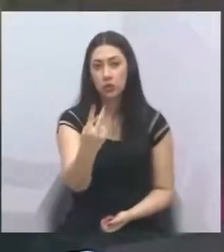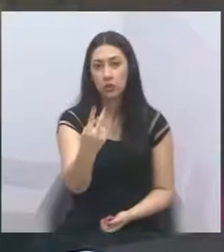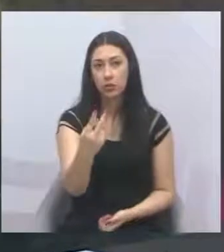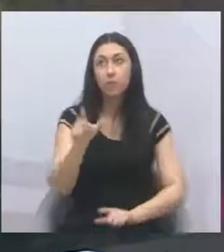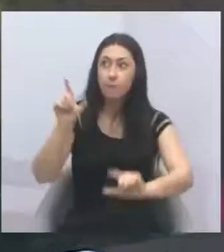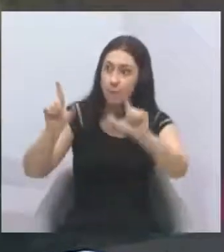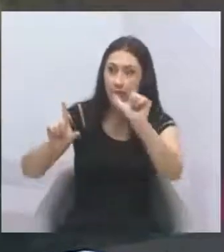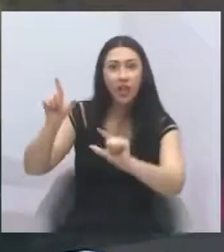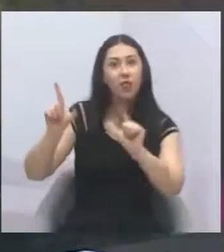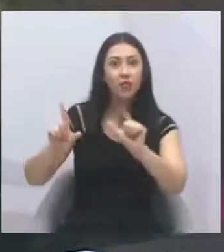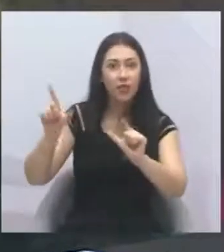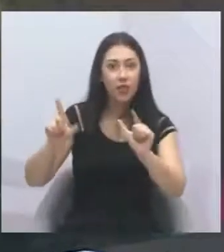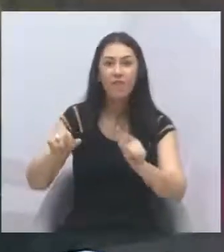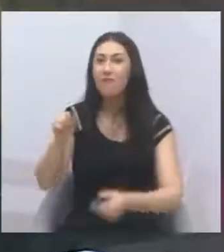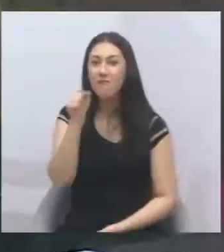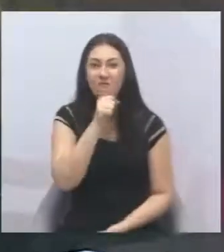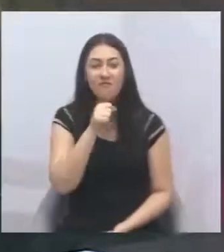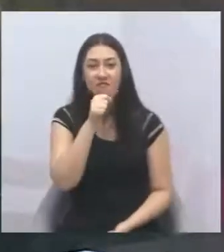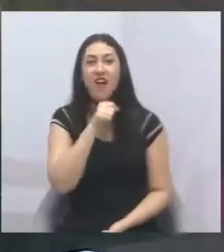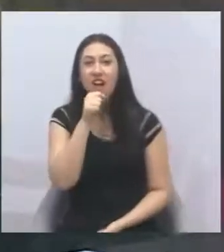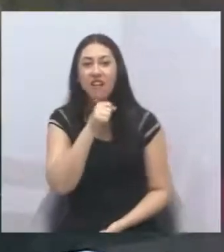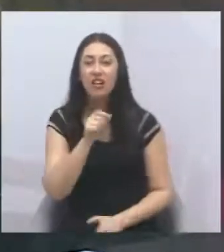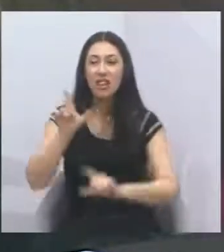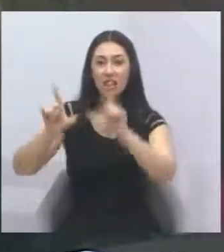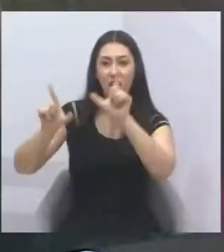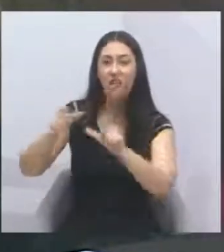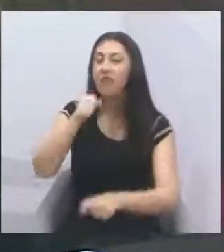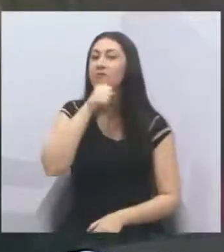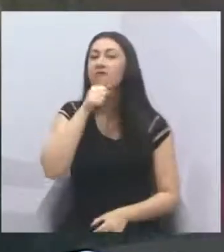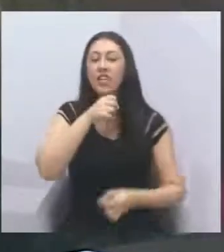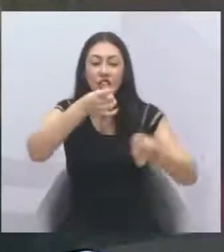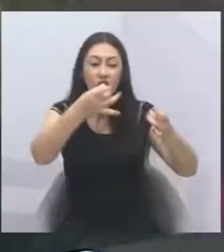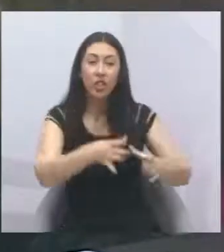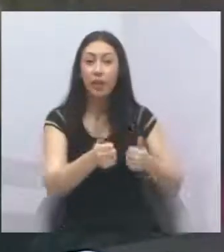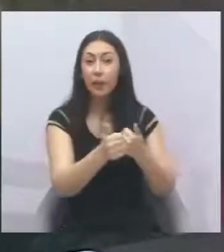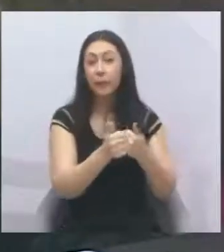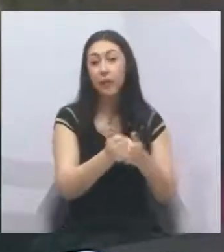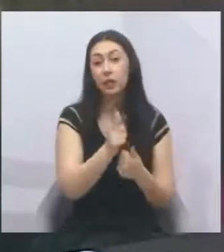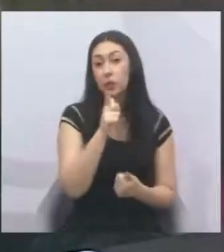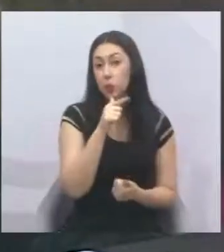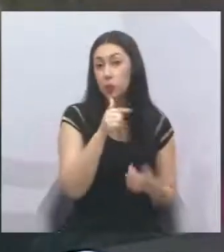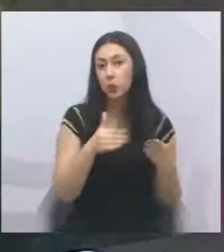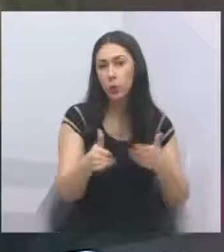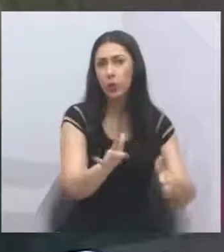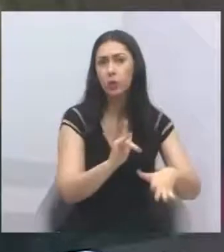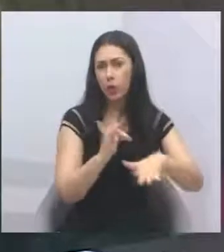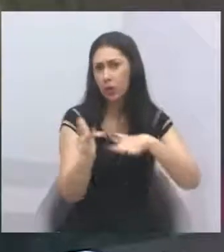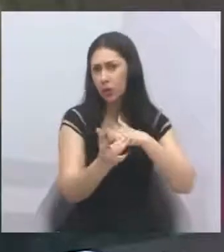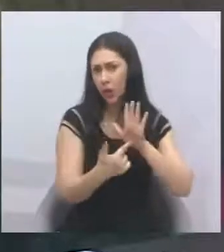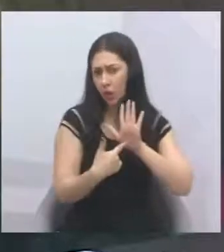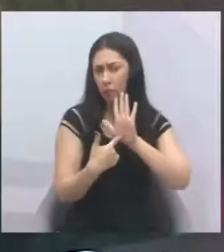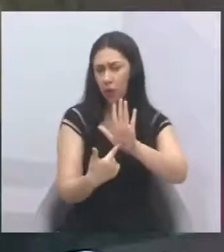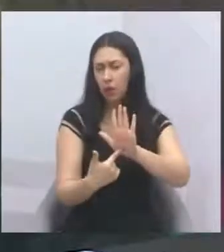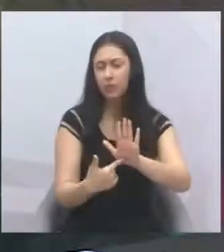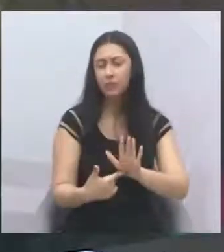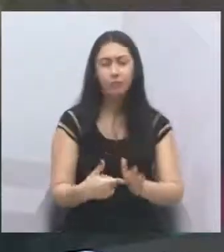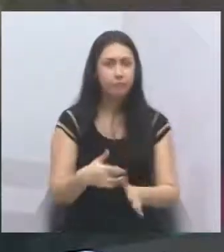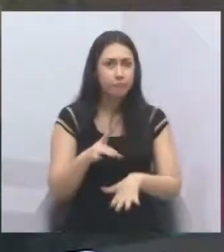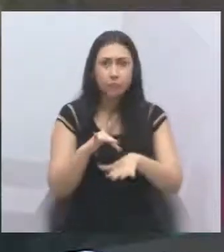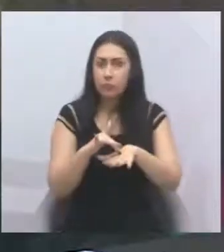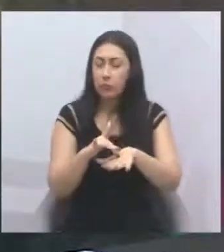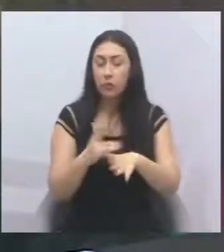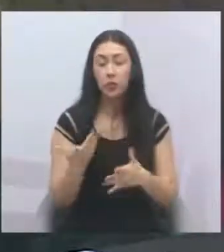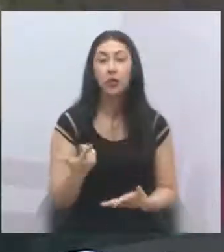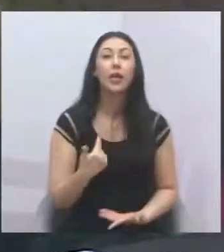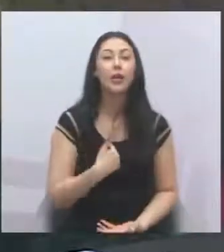Aparelho de televisão de tubo jogado na beira de uma nascente. Está nas minhas redes sociais isso aí, pastor. Foi um absurdo. Ainda